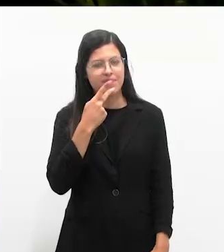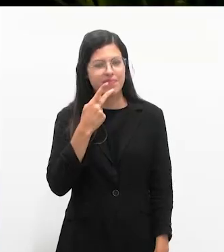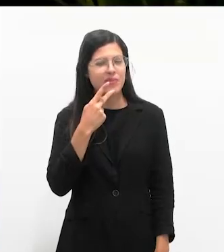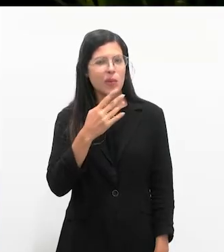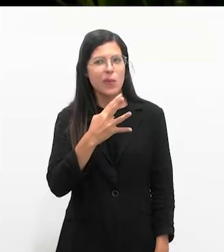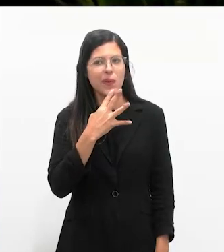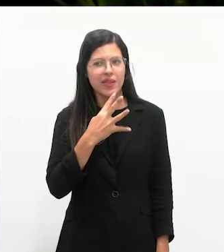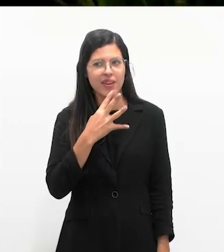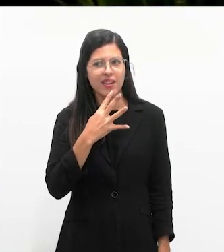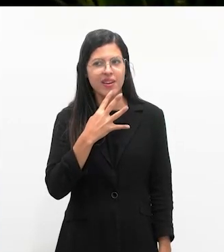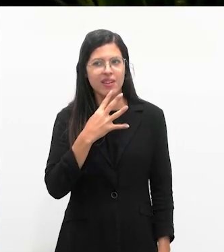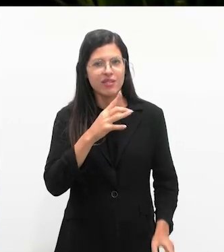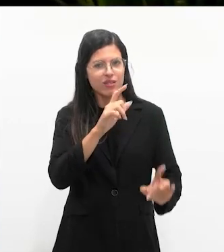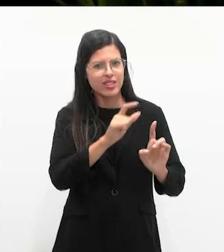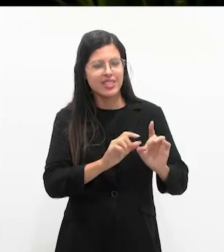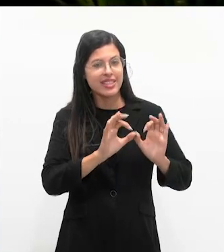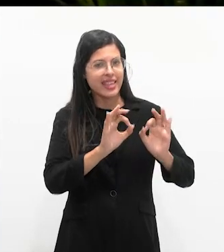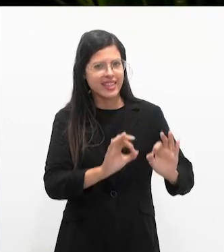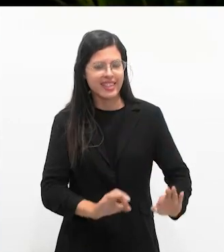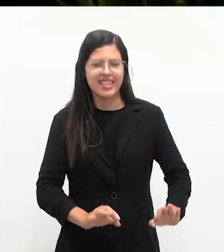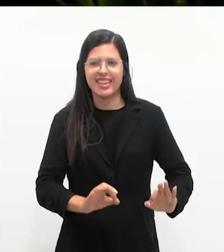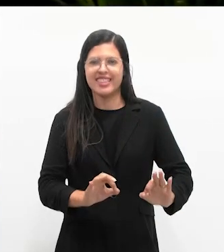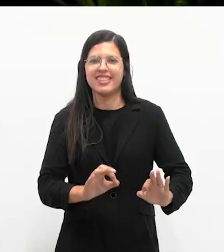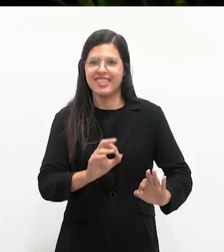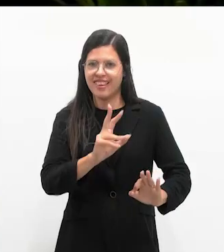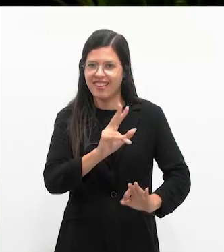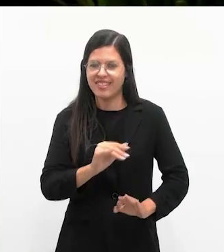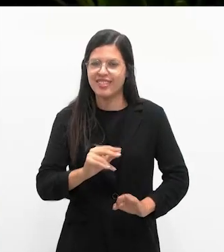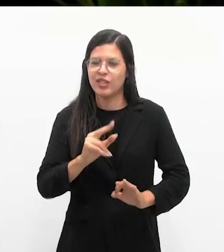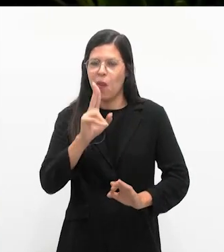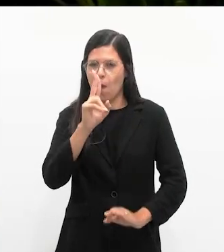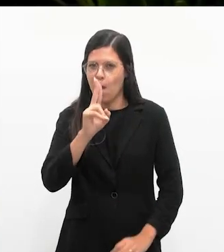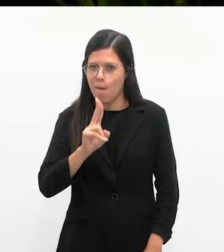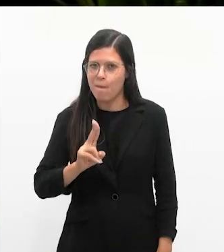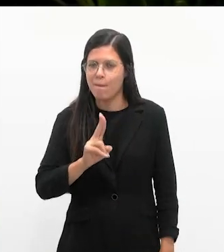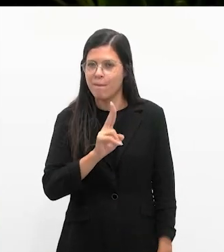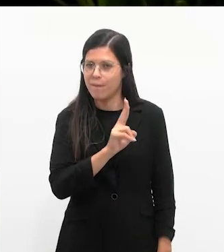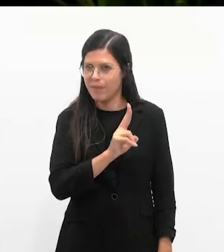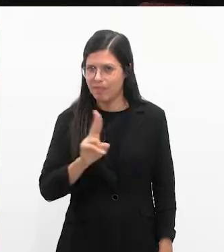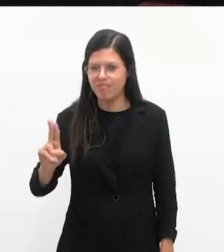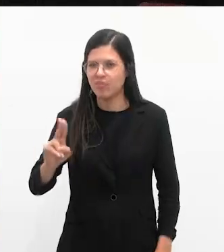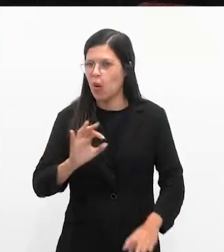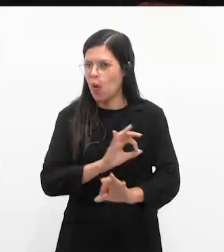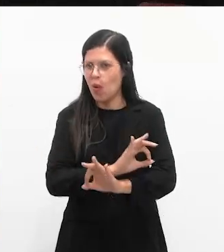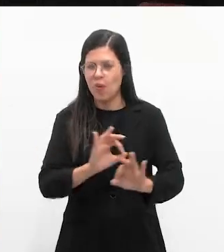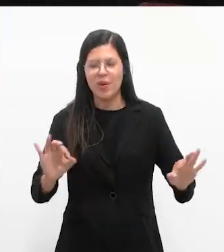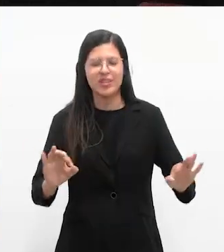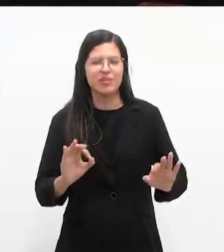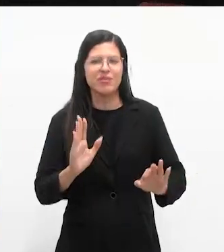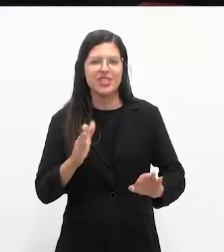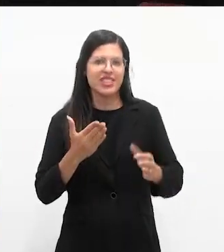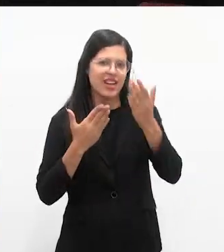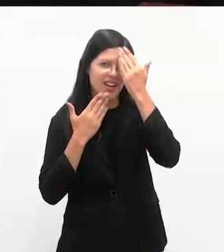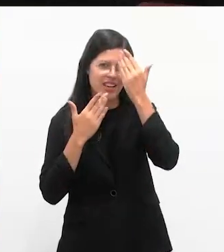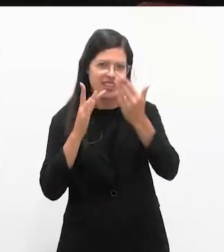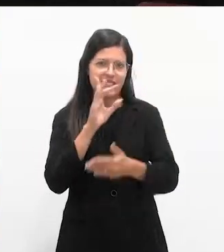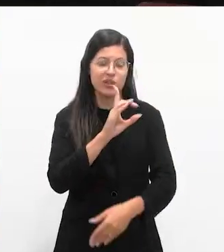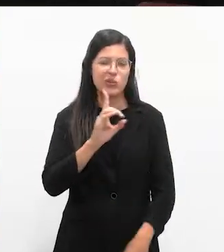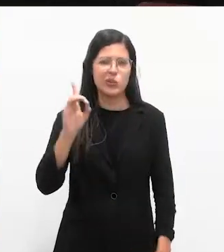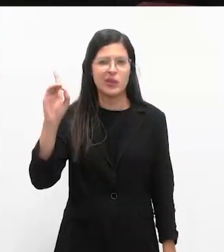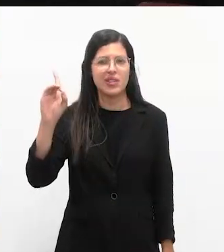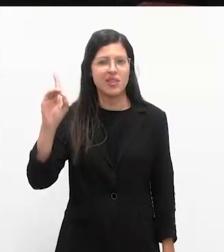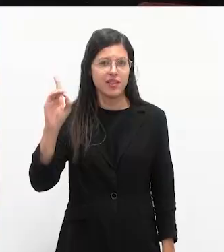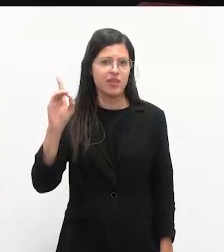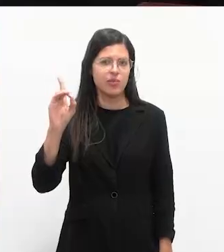você que, pelo que eu conheço de você, tenho certeza que você será um grande padre. Amém. E já agradeço a Deus